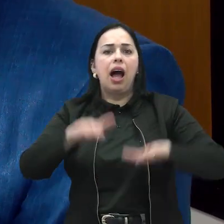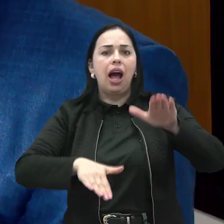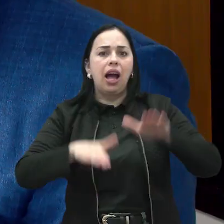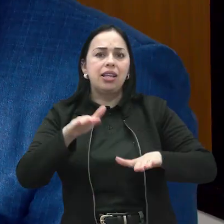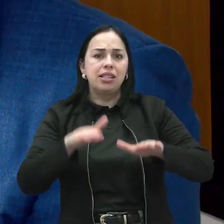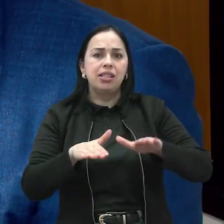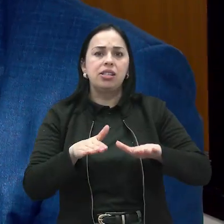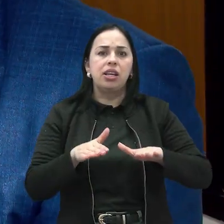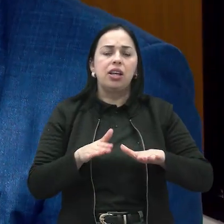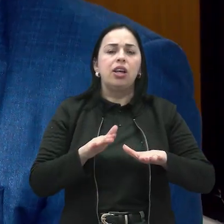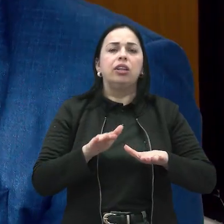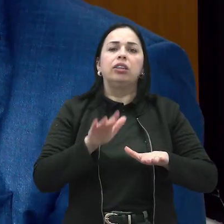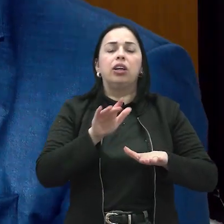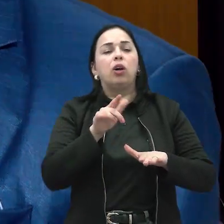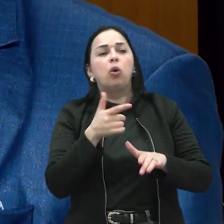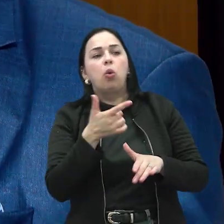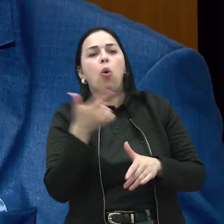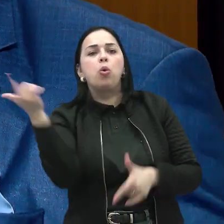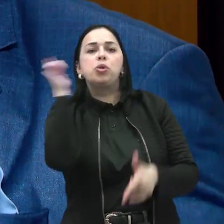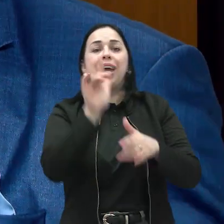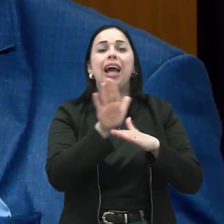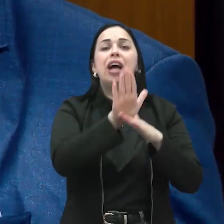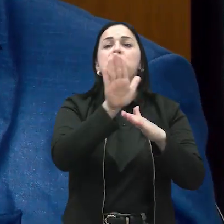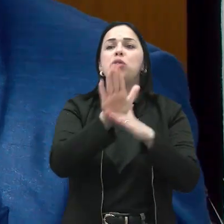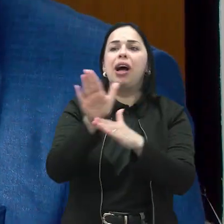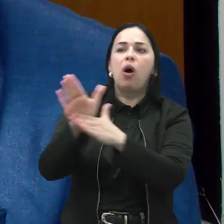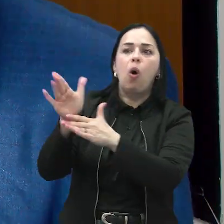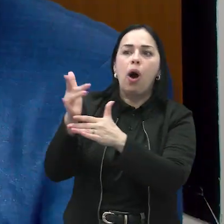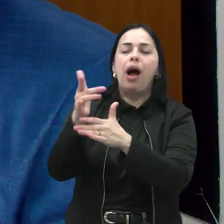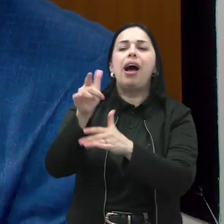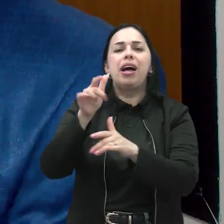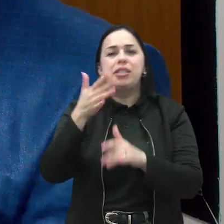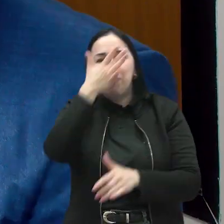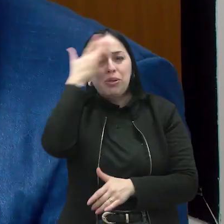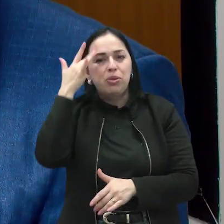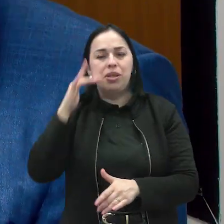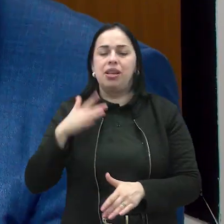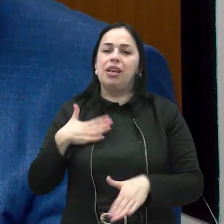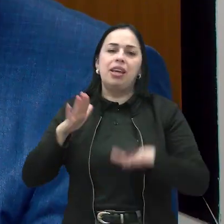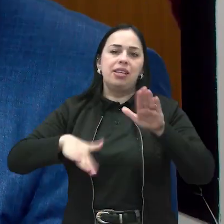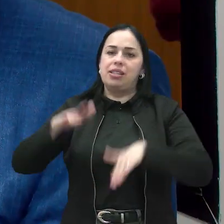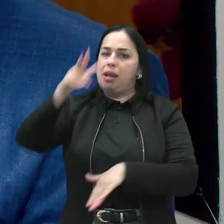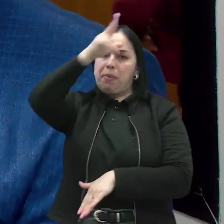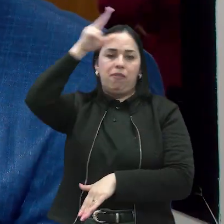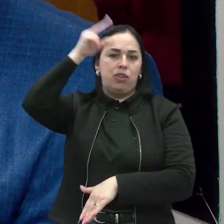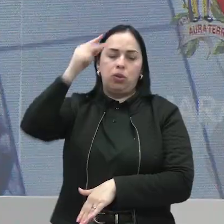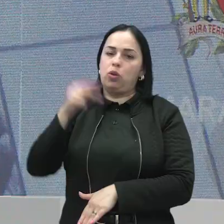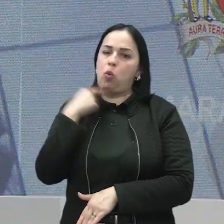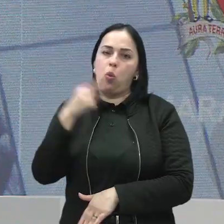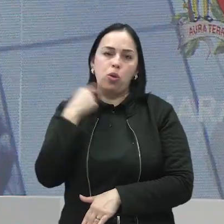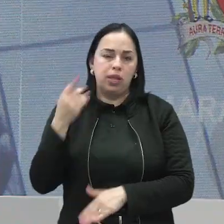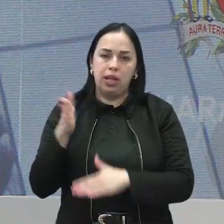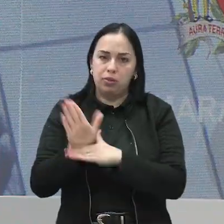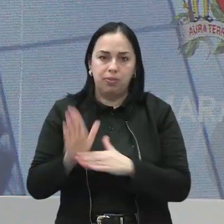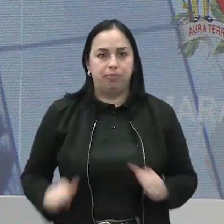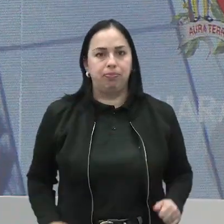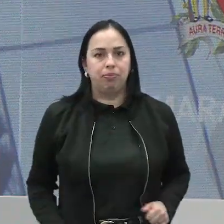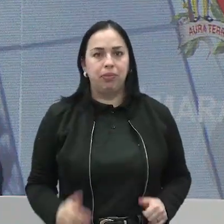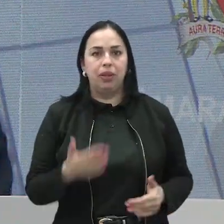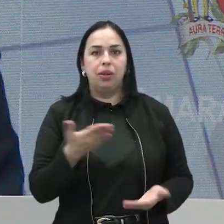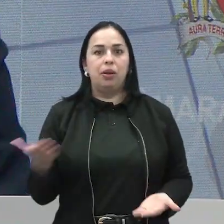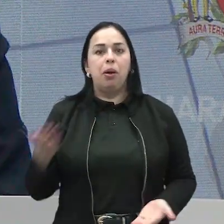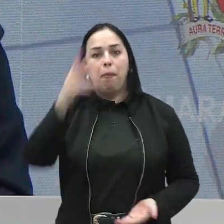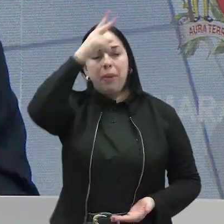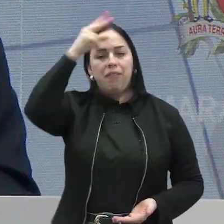vezes alcança lugares e locais e pessoas que o poder público não consegue. Já o prefeito